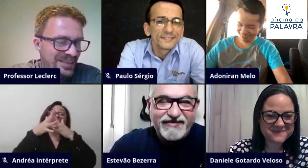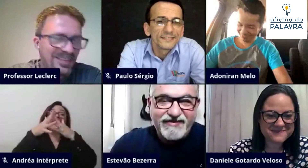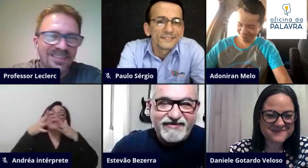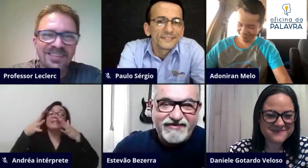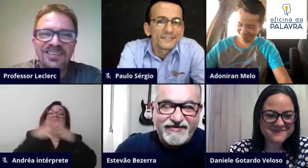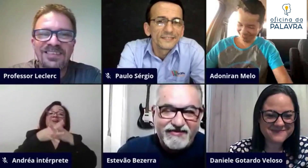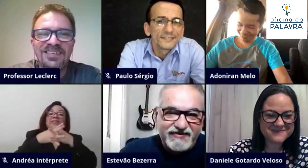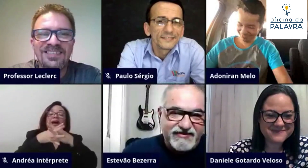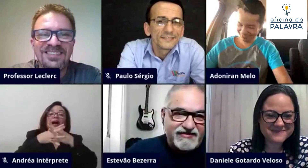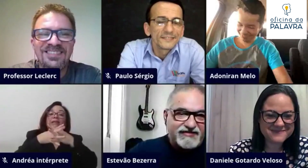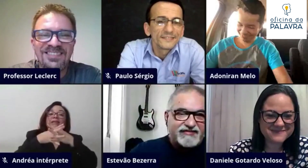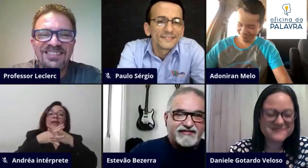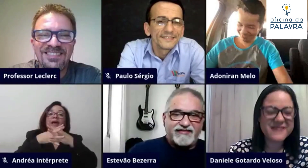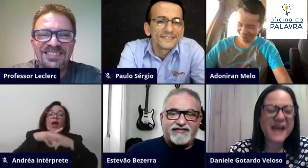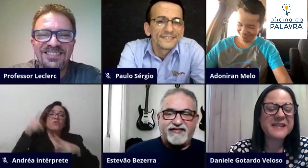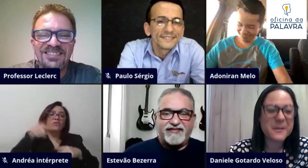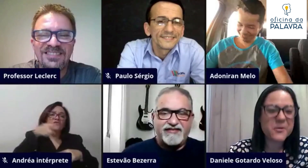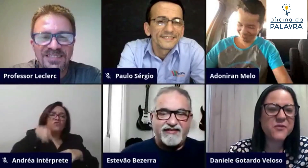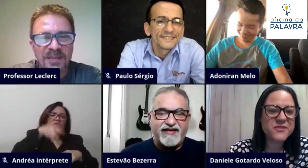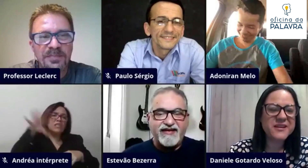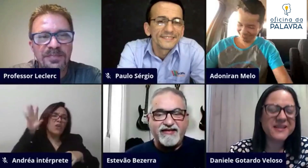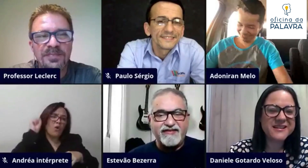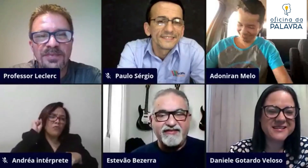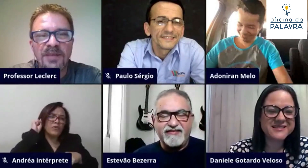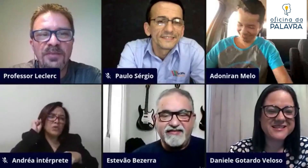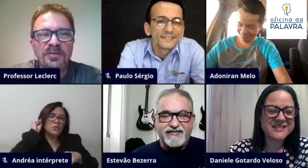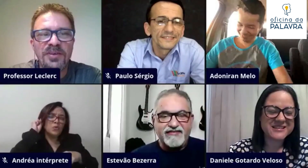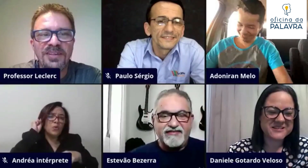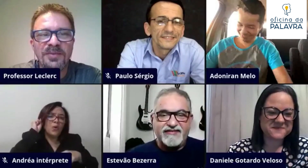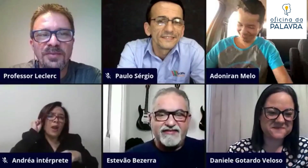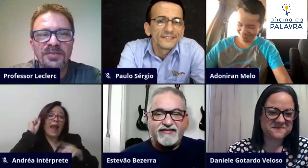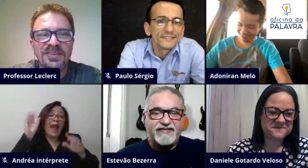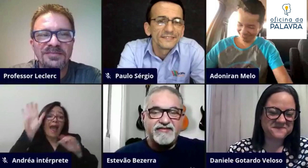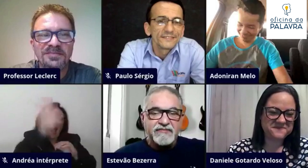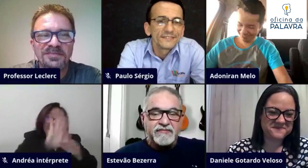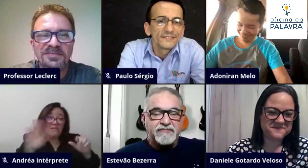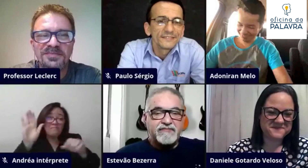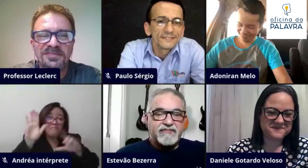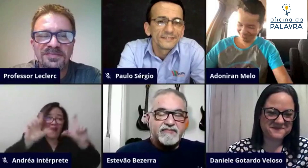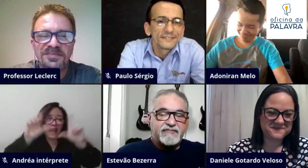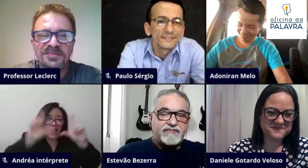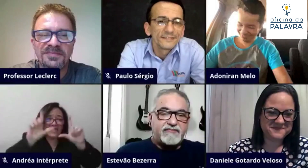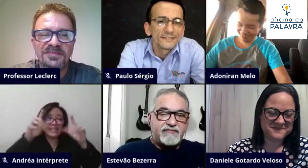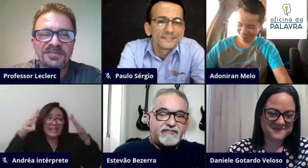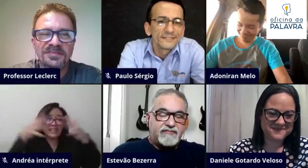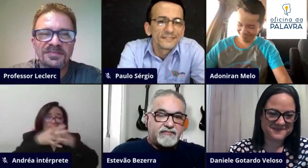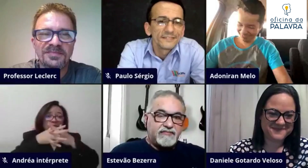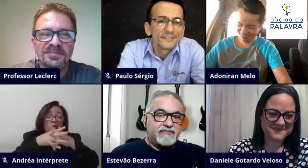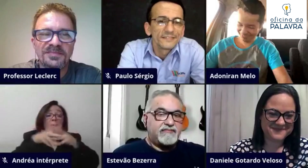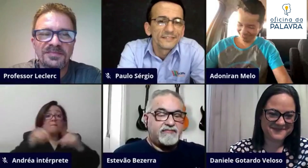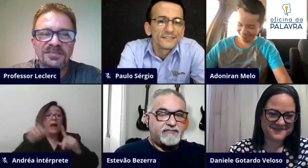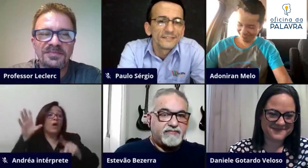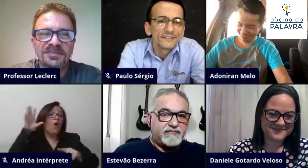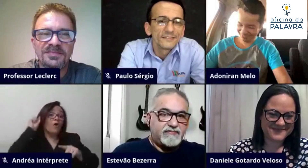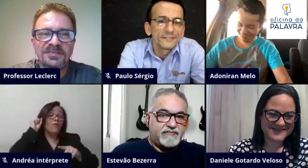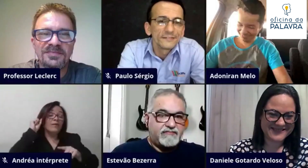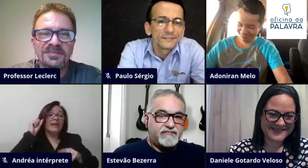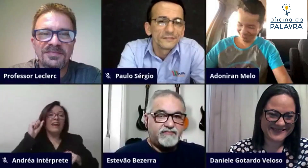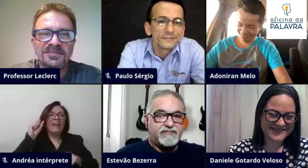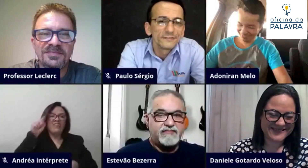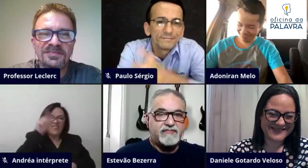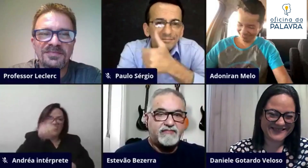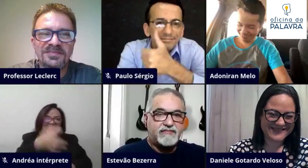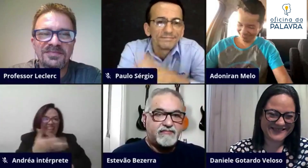dá para me ouvir, pelo menos? Dá para ouvir, aham. Dá para ouvir. Ele quer que eu fale primeiro,